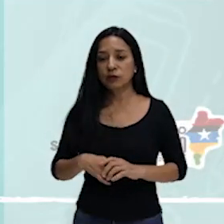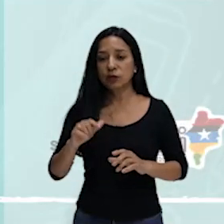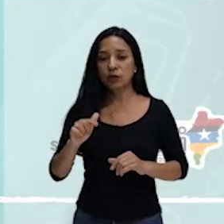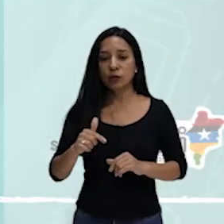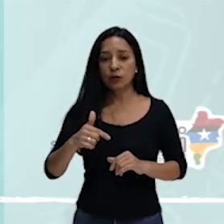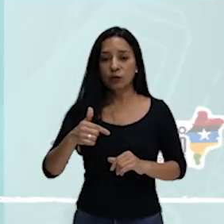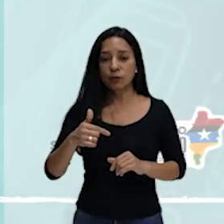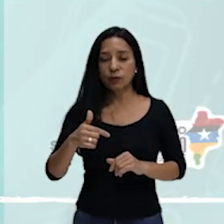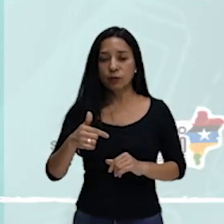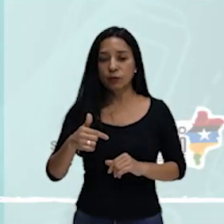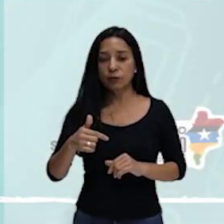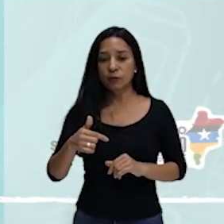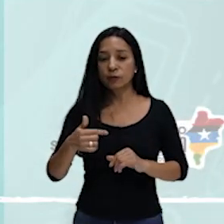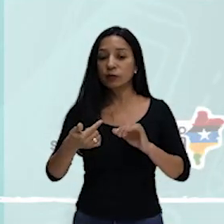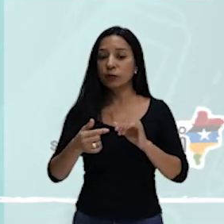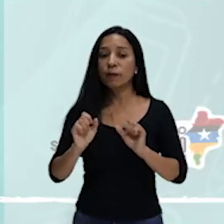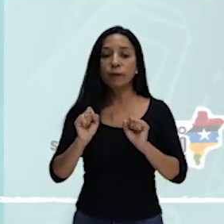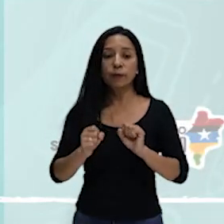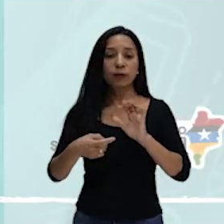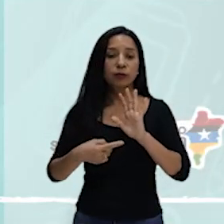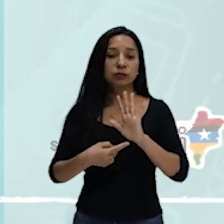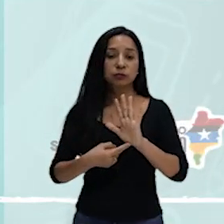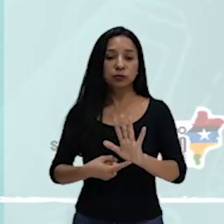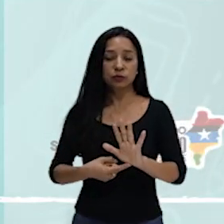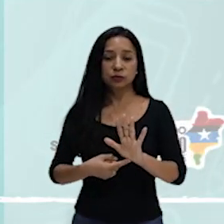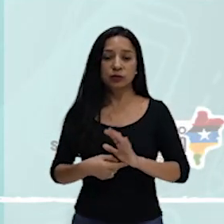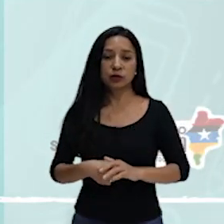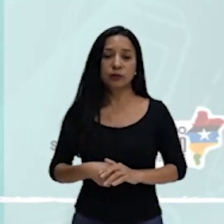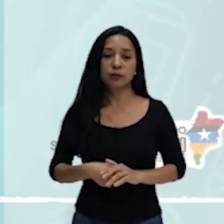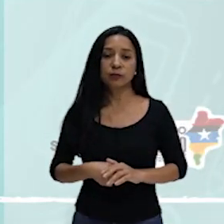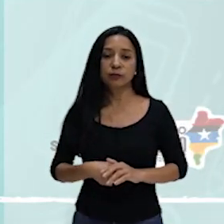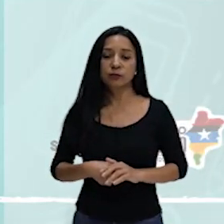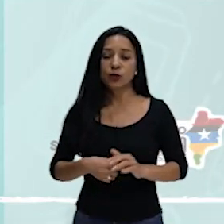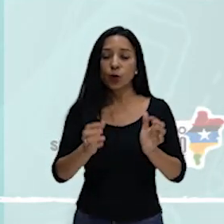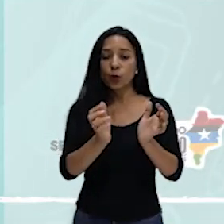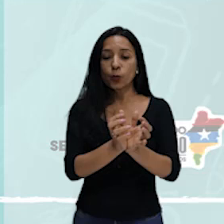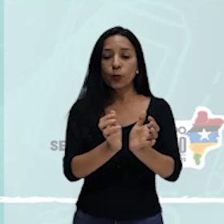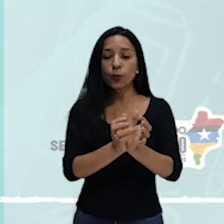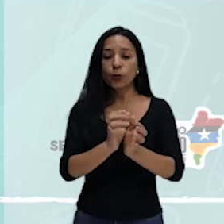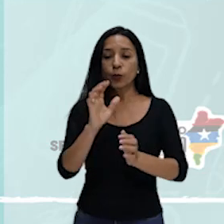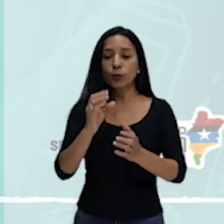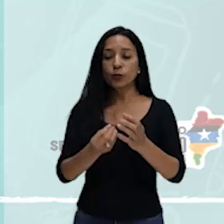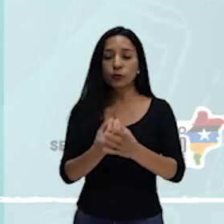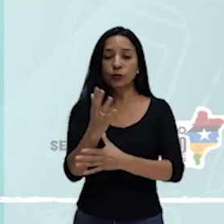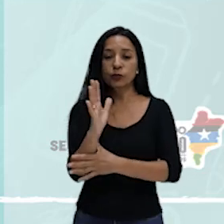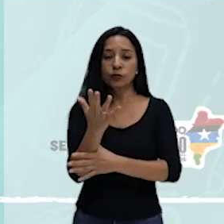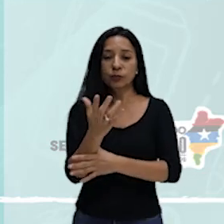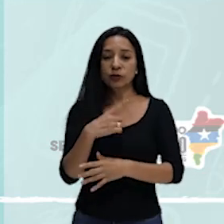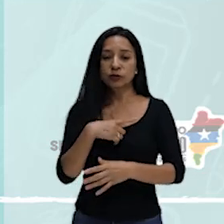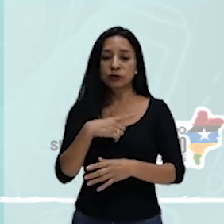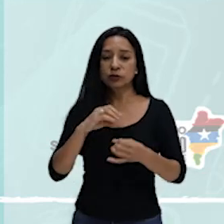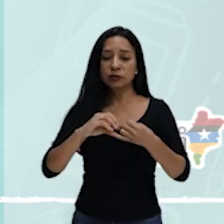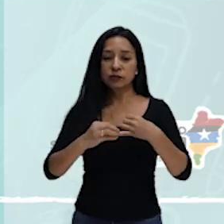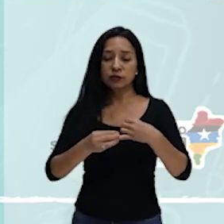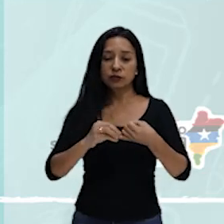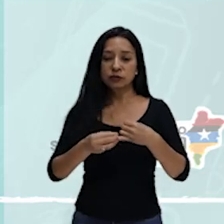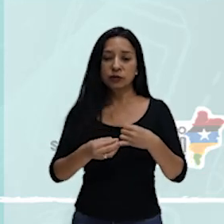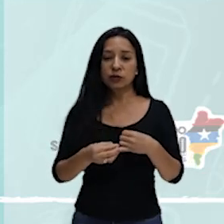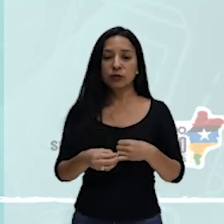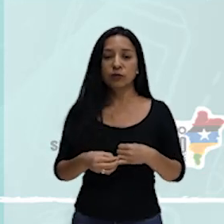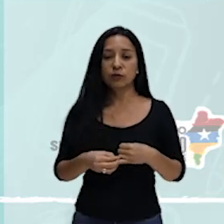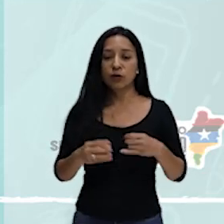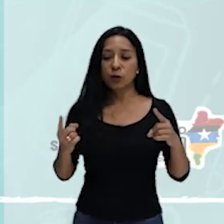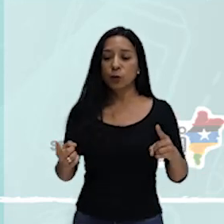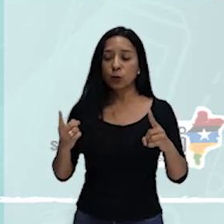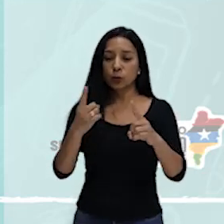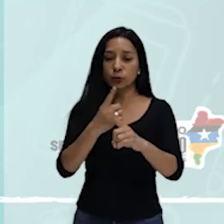A gente pode até citar para vocês aqui, ó, se eu tiver um grupo de plantas que produzem feijão carioca, forem